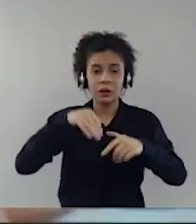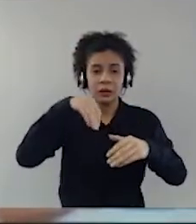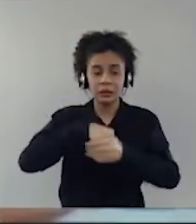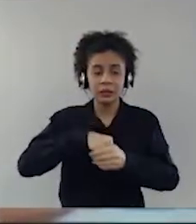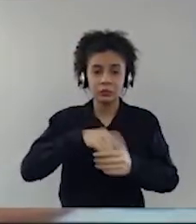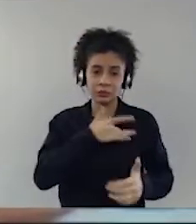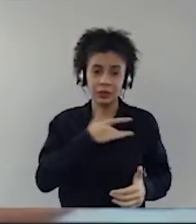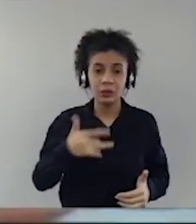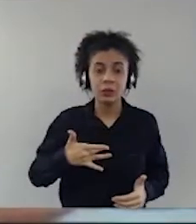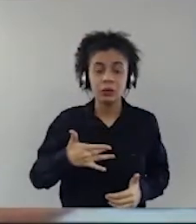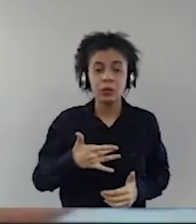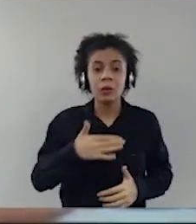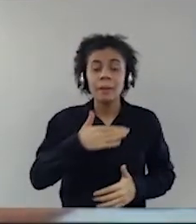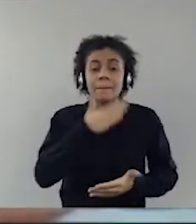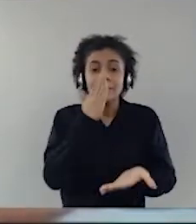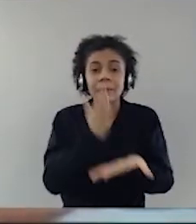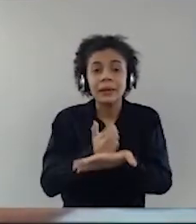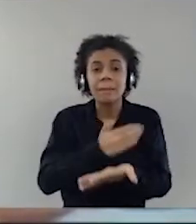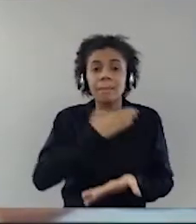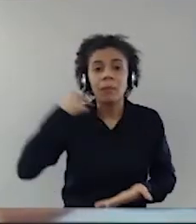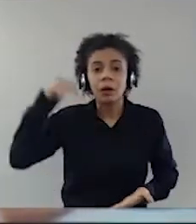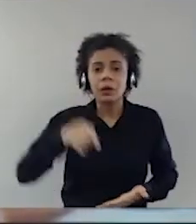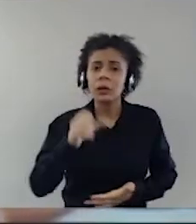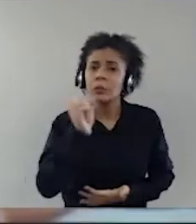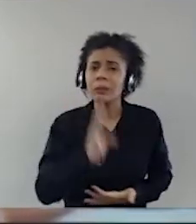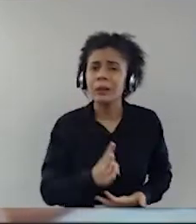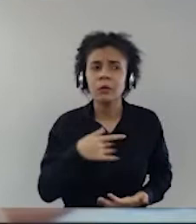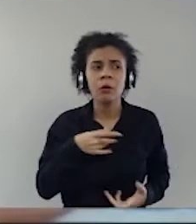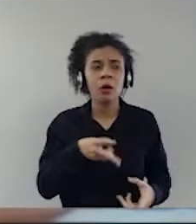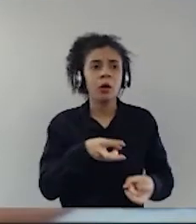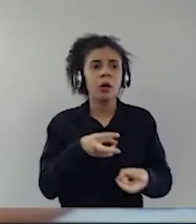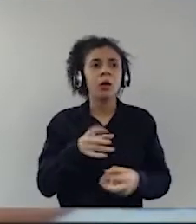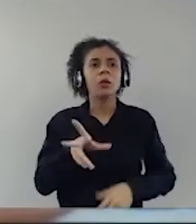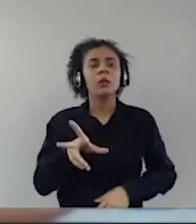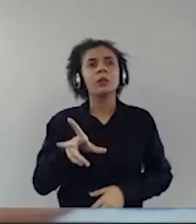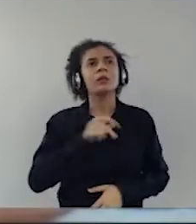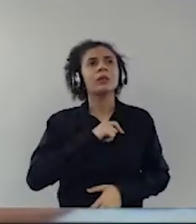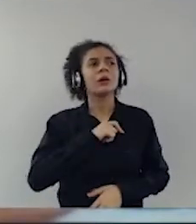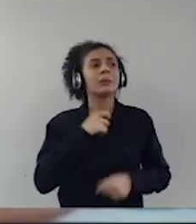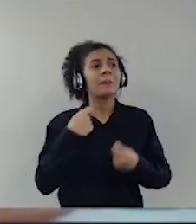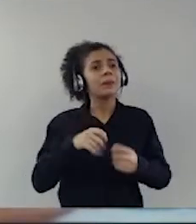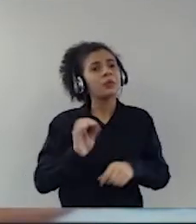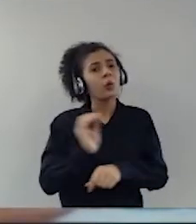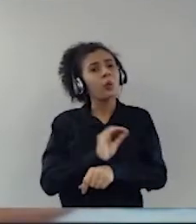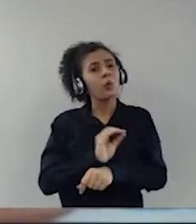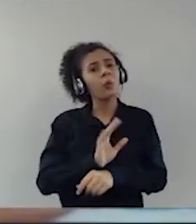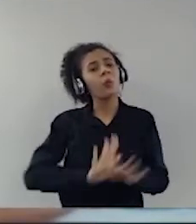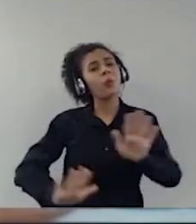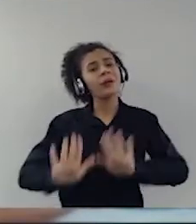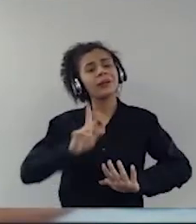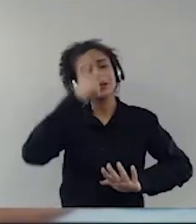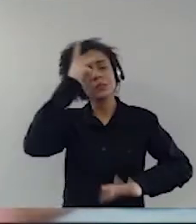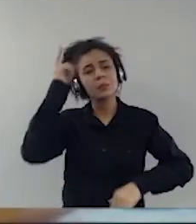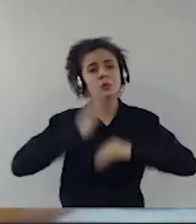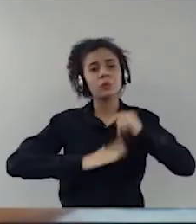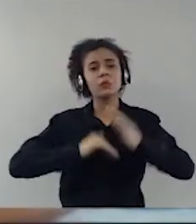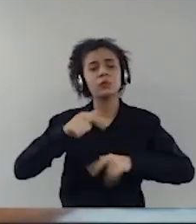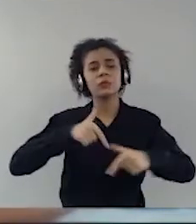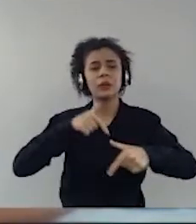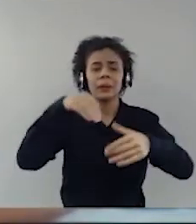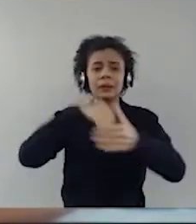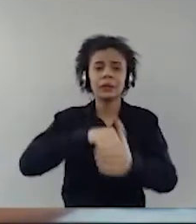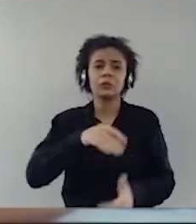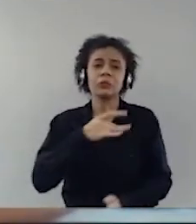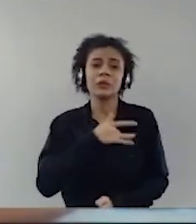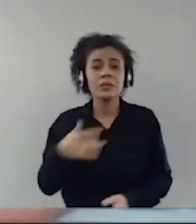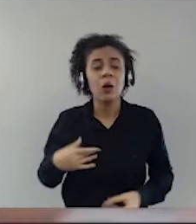coisa muito errada com o cuidado que nós temos com os nossos profissionais. O fornecimento